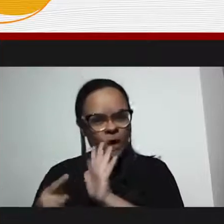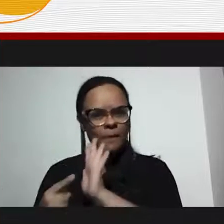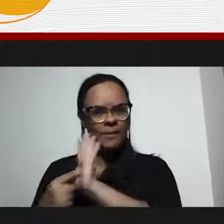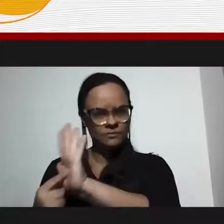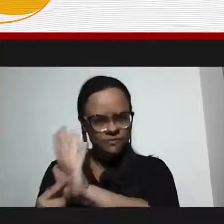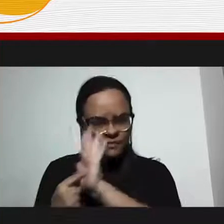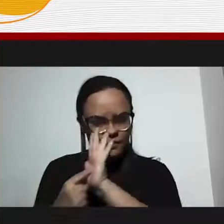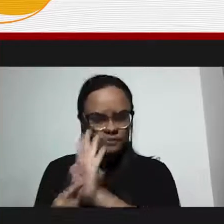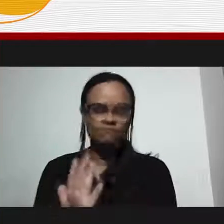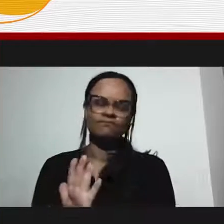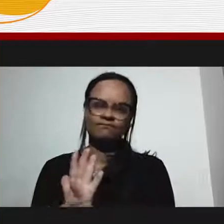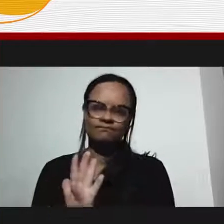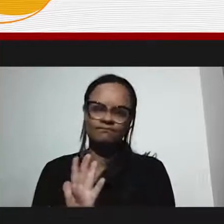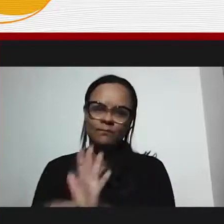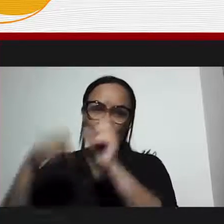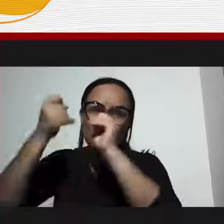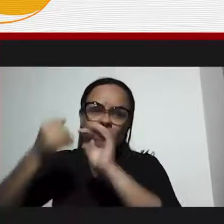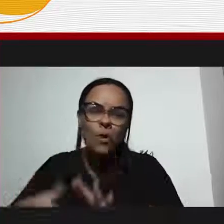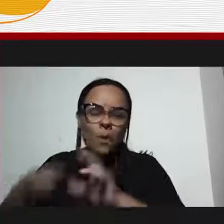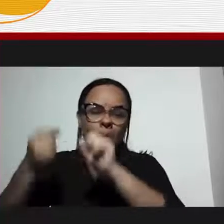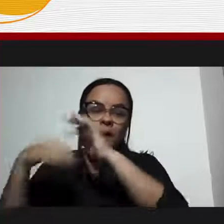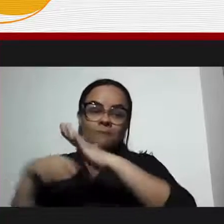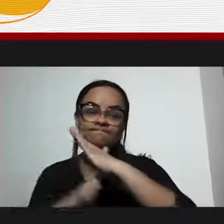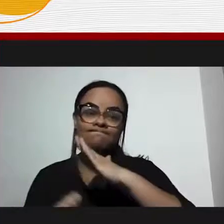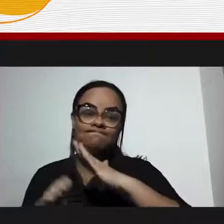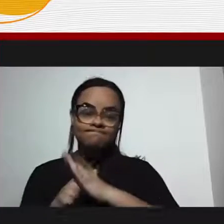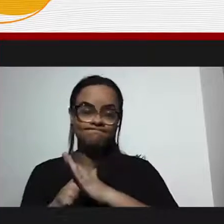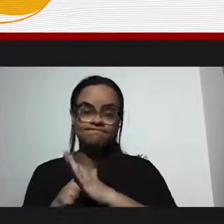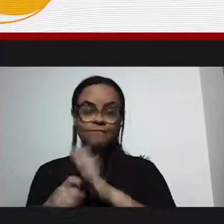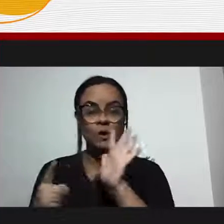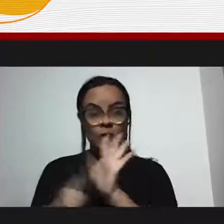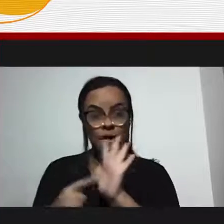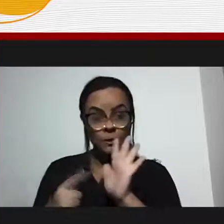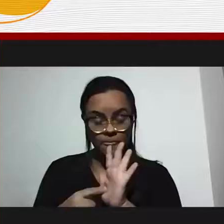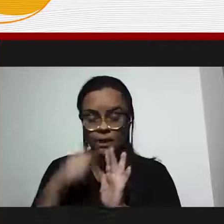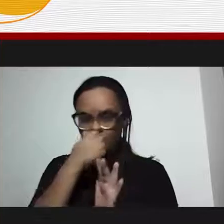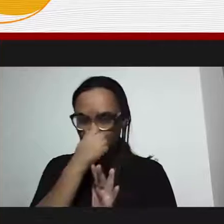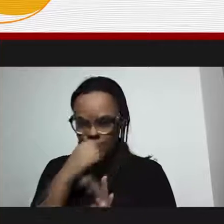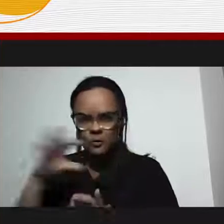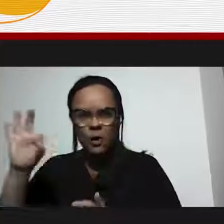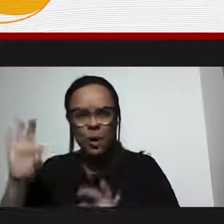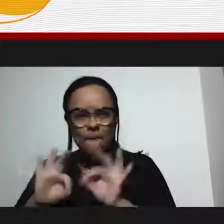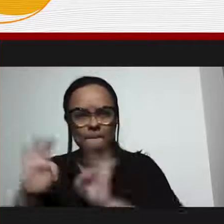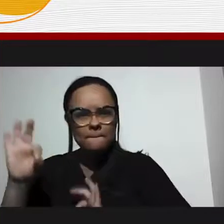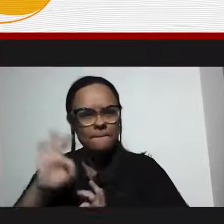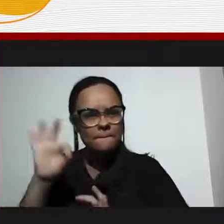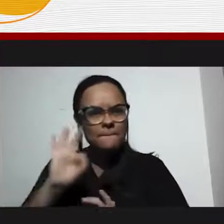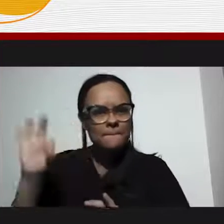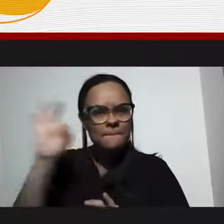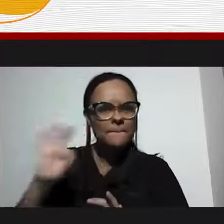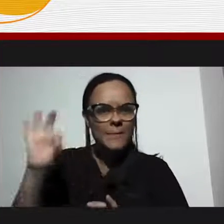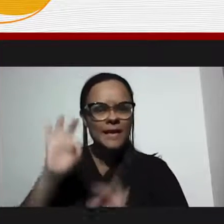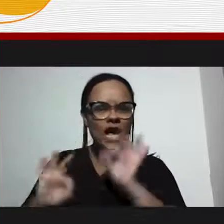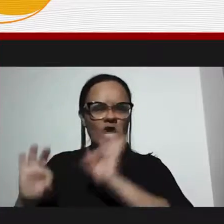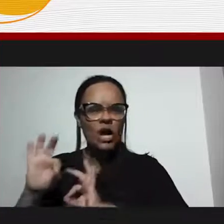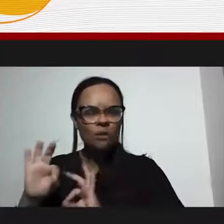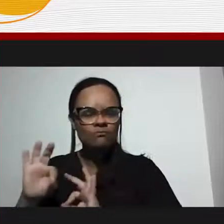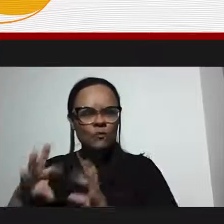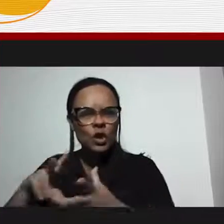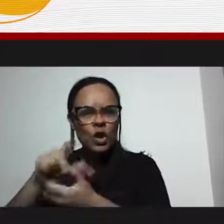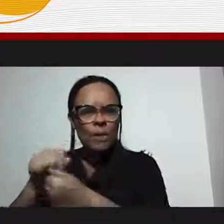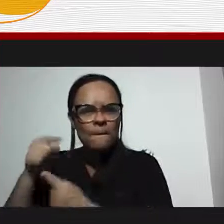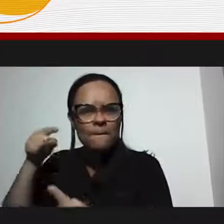apresentar, eu falava para o empresário, né, quais as chances de medalhas, o que era o campeonato, qual era